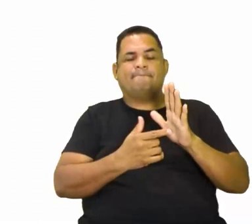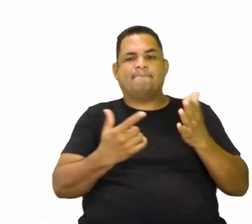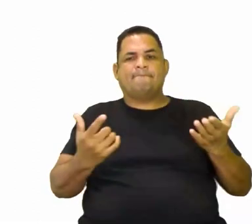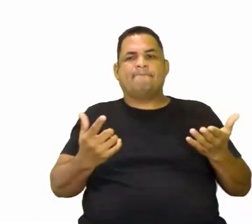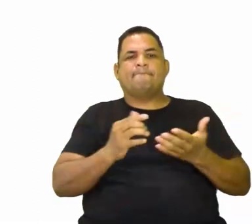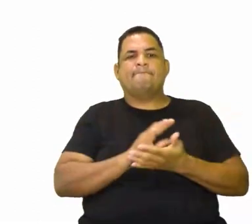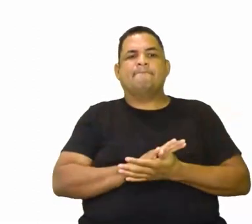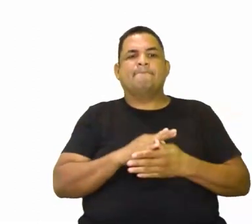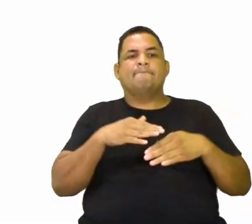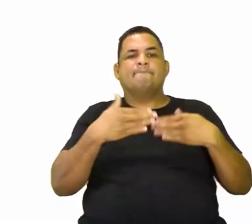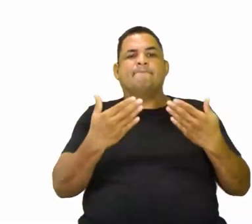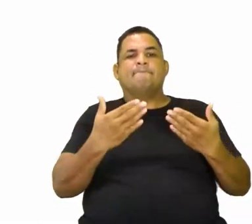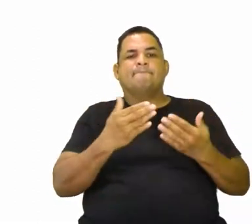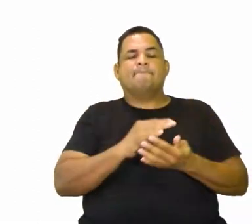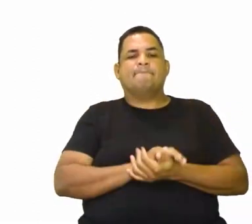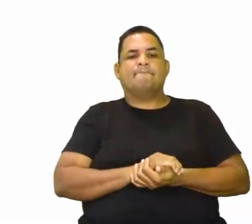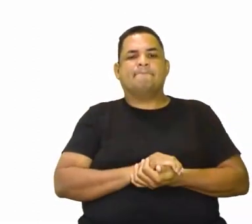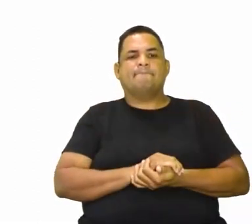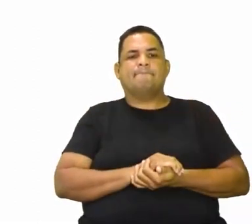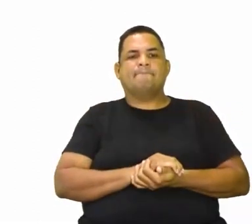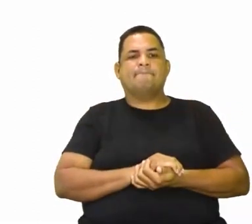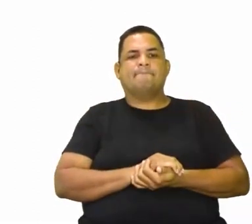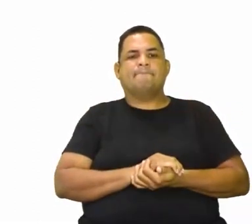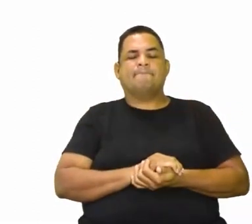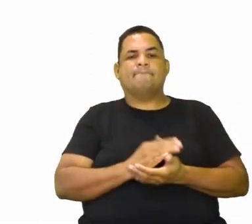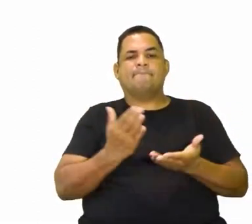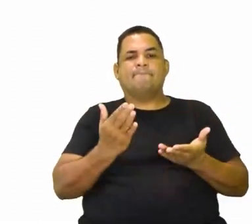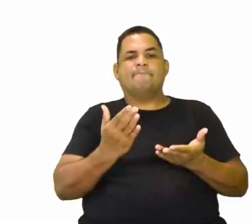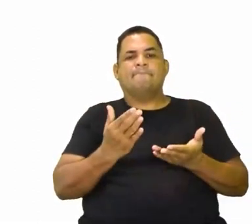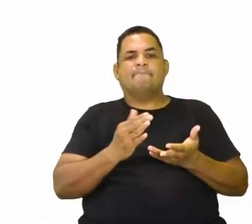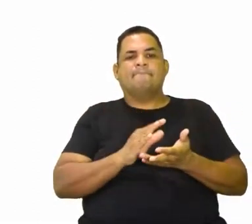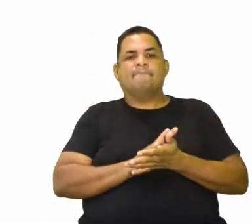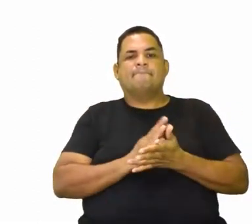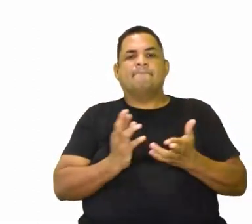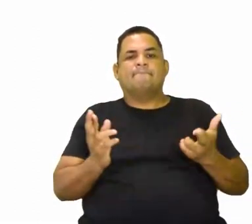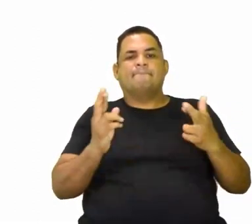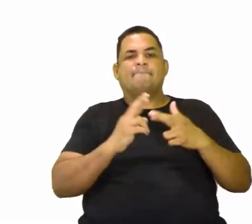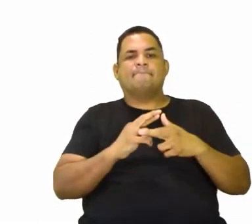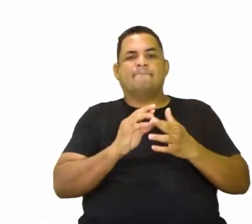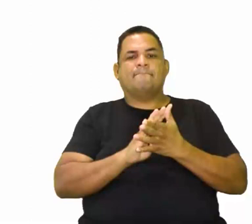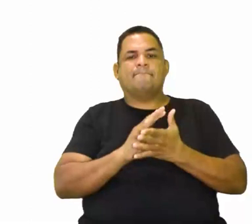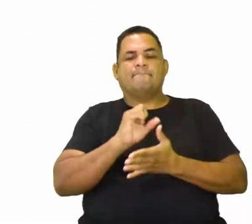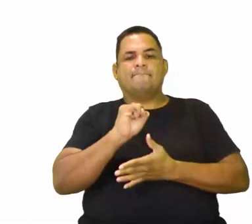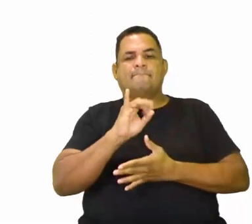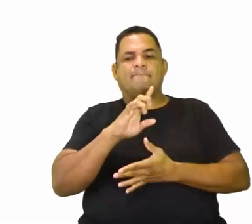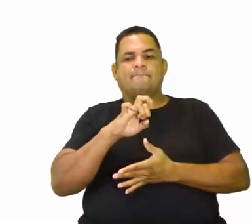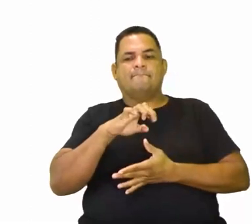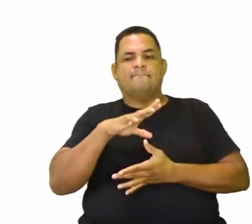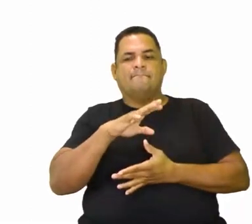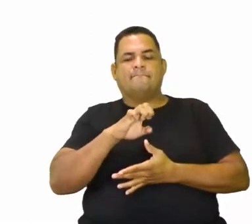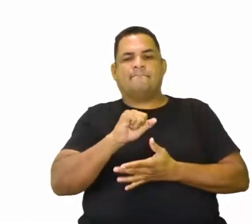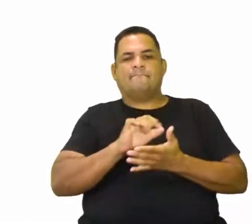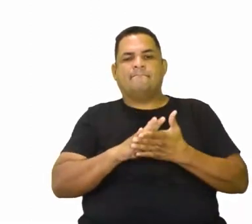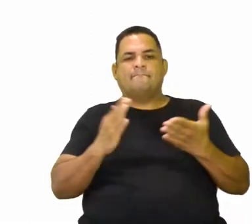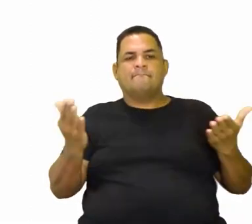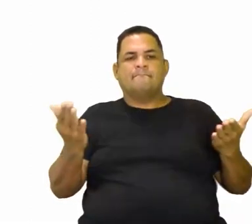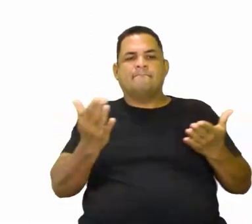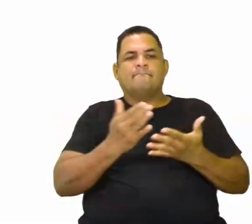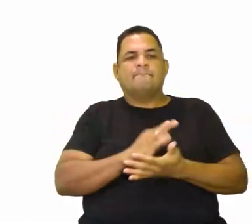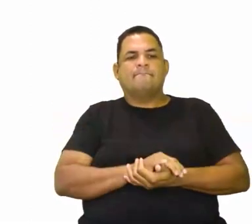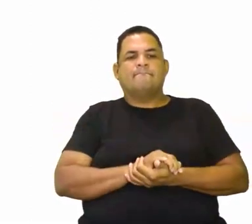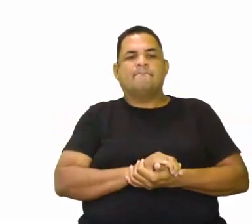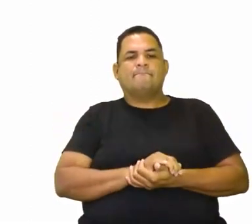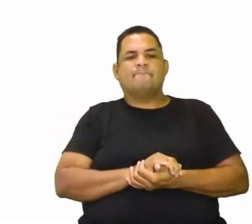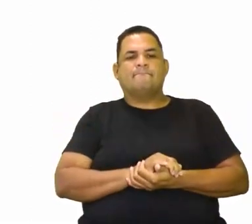indique qual ou quais entre elas é uma reação de síntese. Então, ele quer uma reação